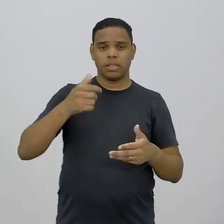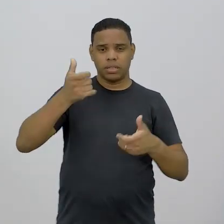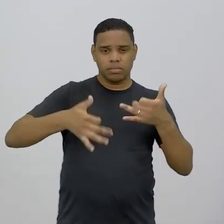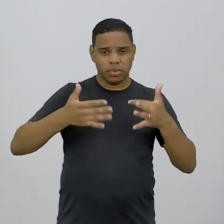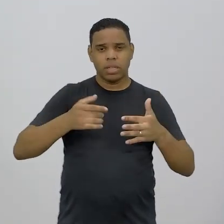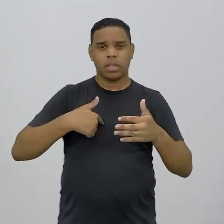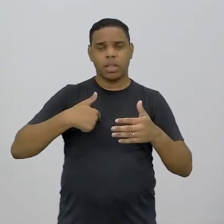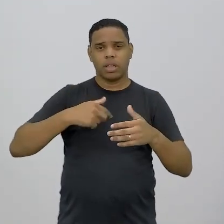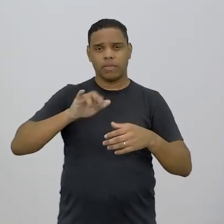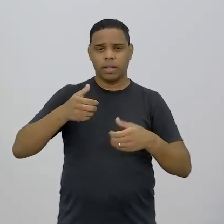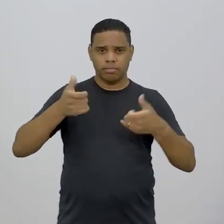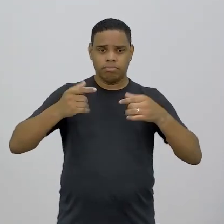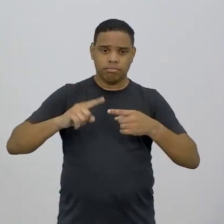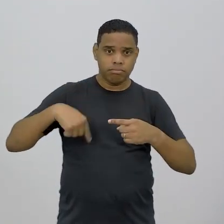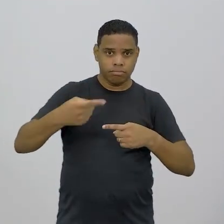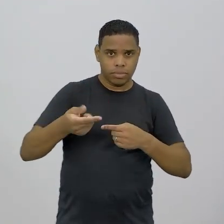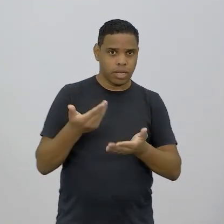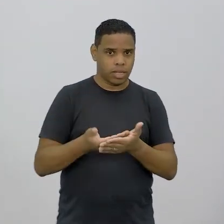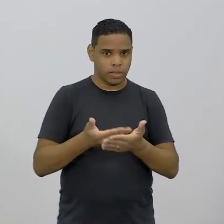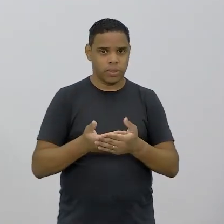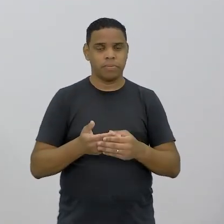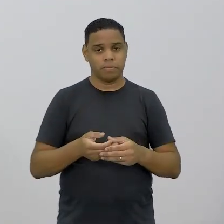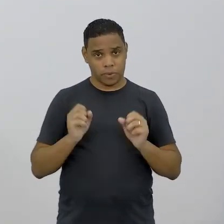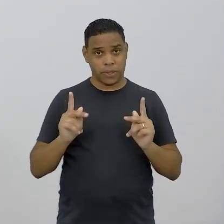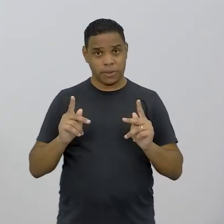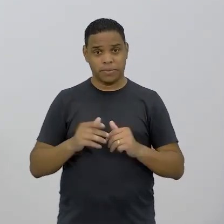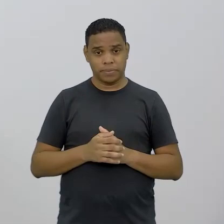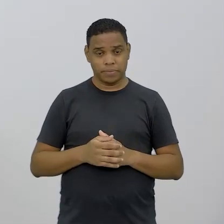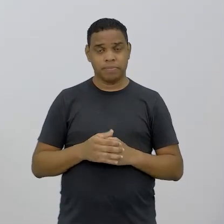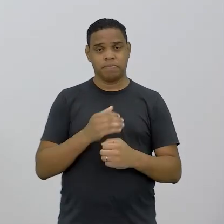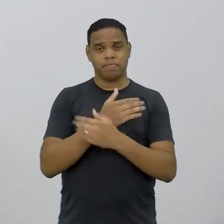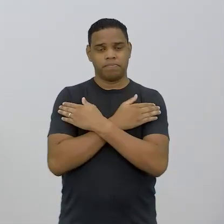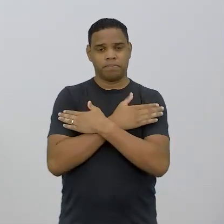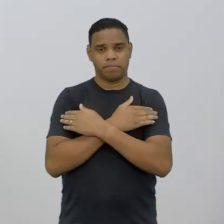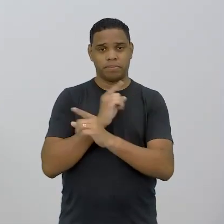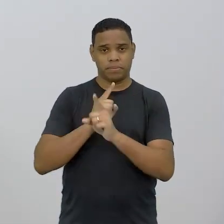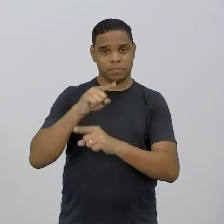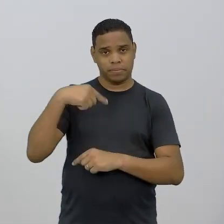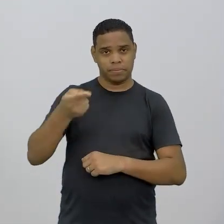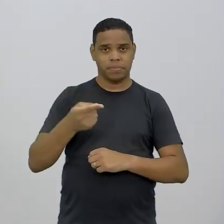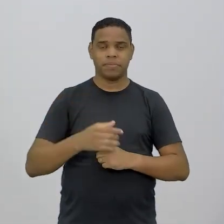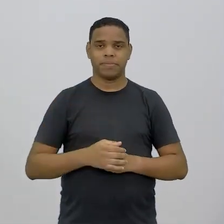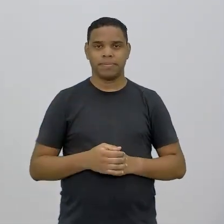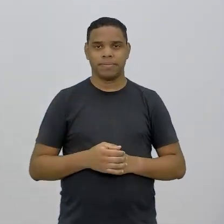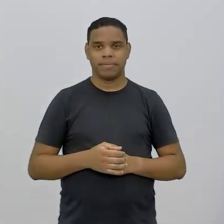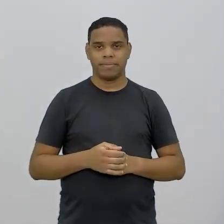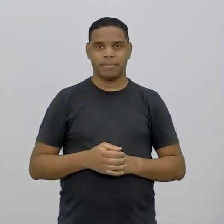prometo para vocês que eu vou explicar melhor na aula que vem, tá certo? Grande abraço aí e até a próxima.